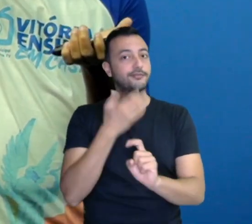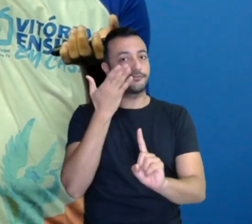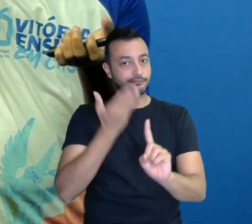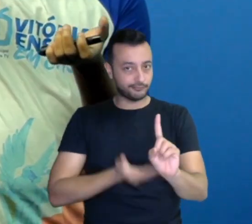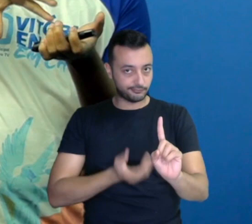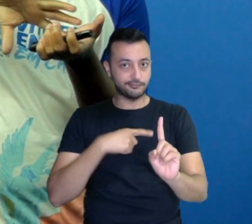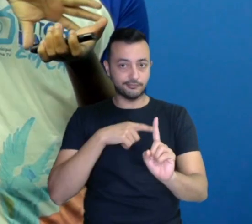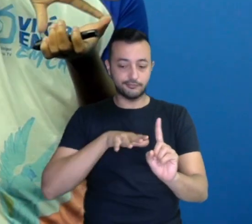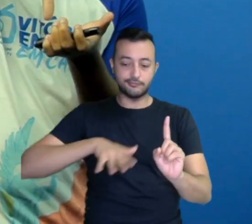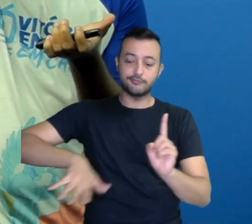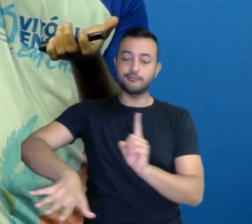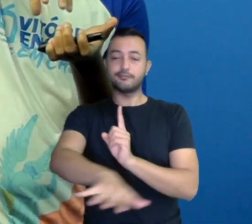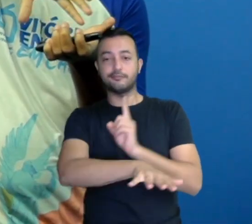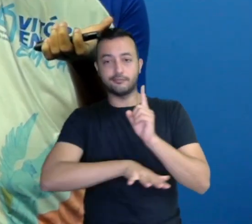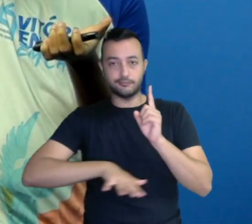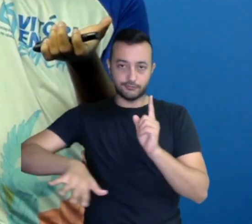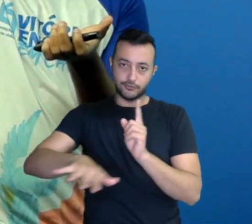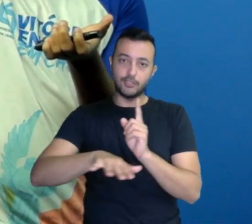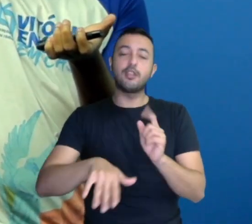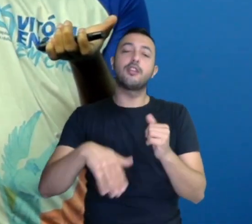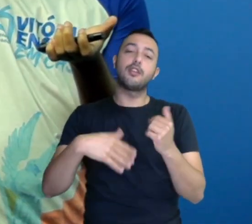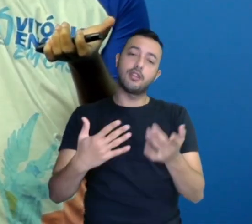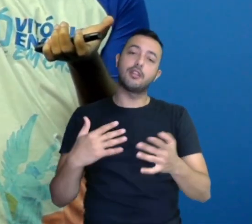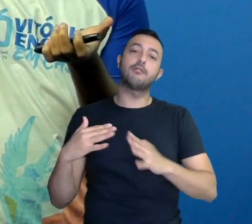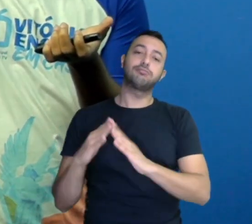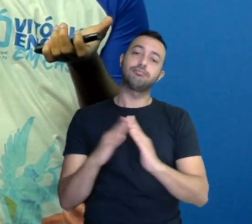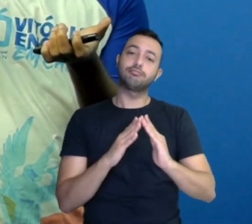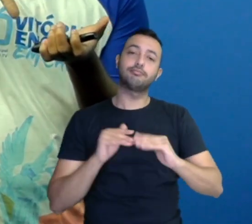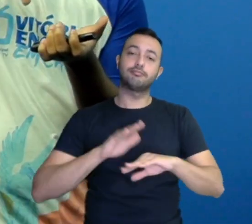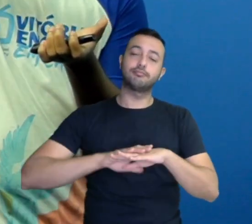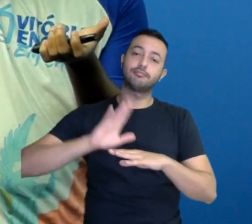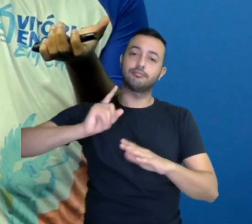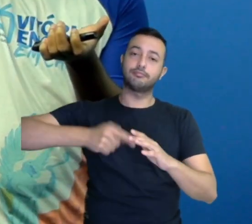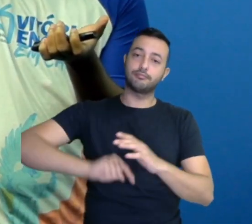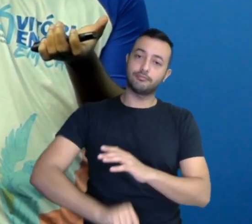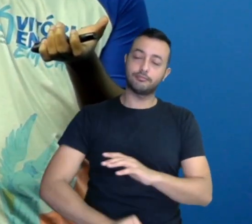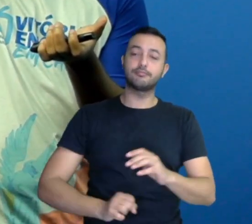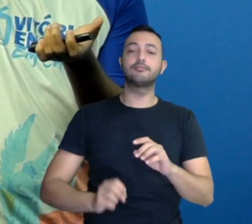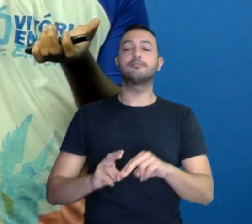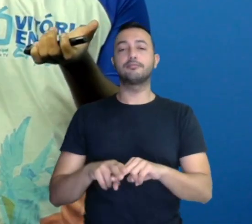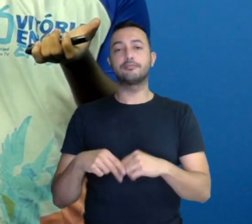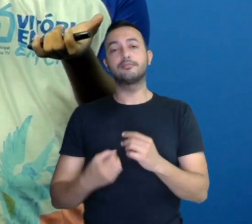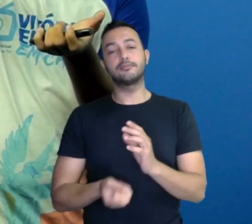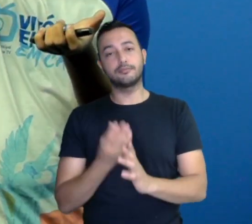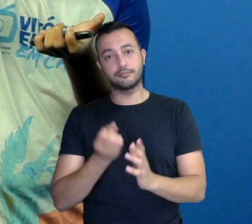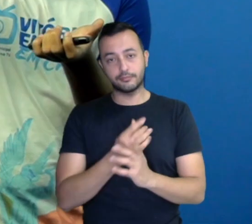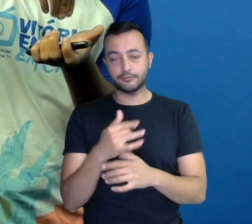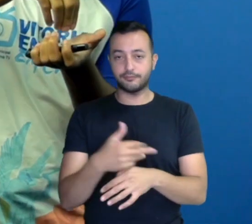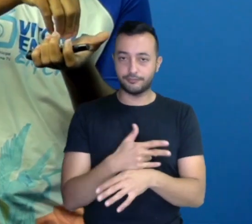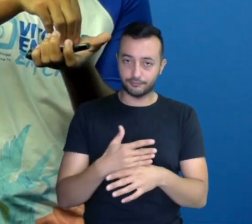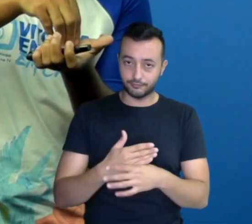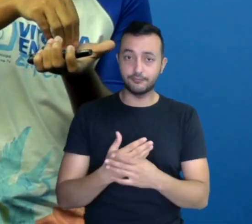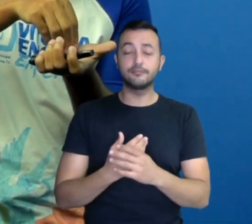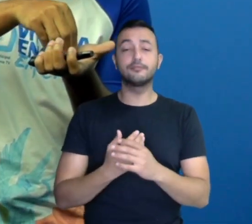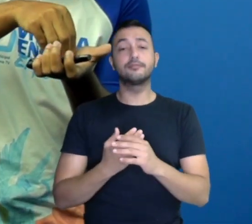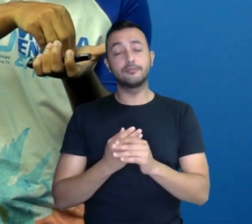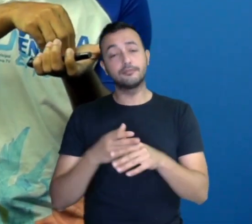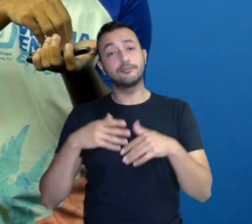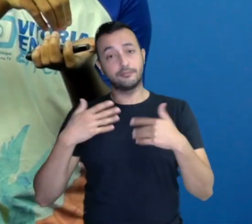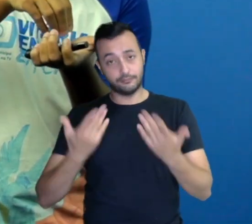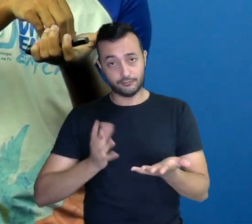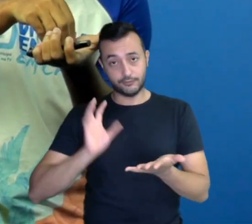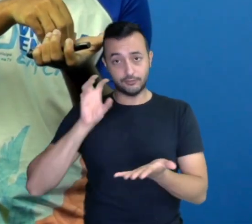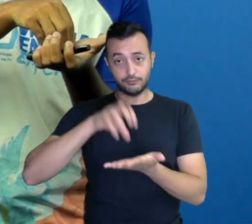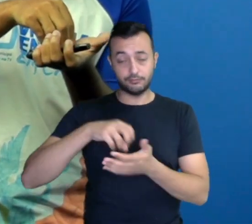nesses aldeamentos. E esses aldeamentos eles vão ficando cada vez mais complexos. Por isso que vão surgindo as cidades. E essa centralização do